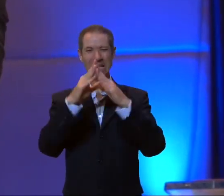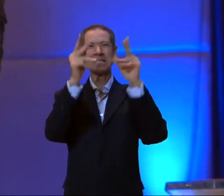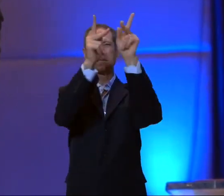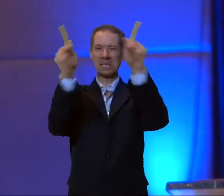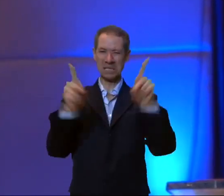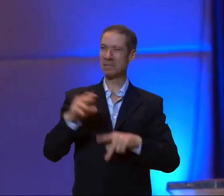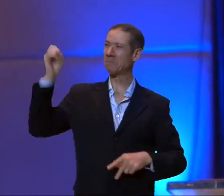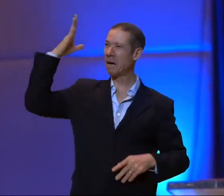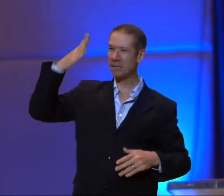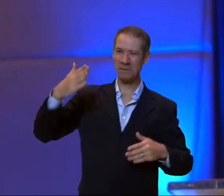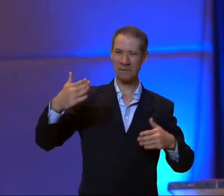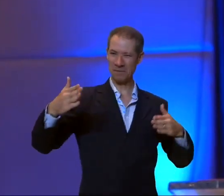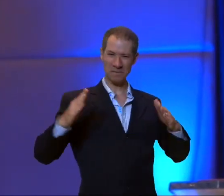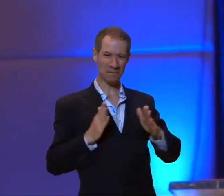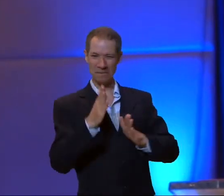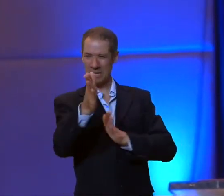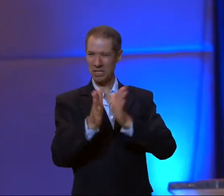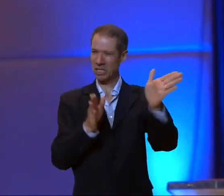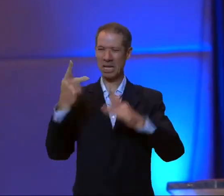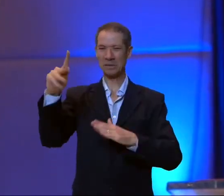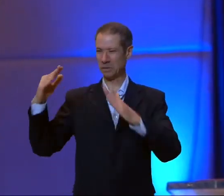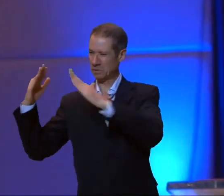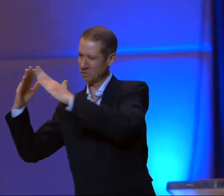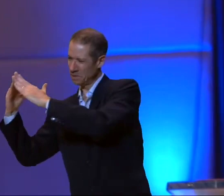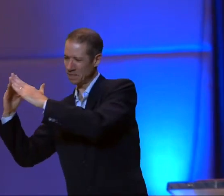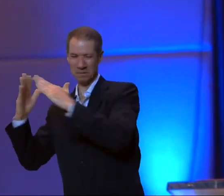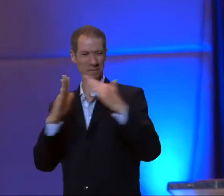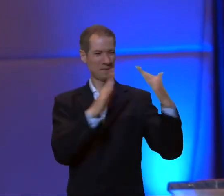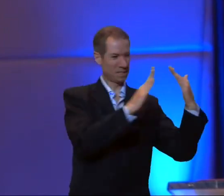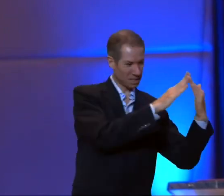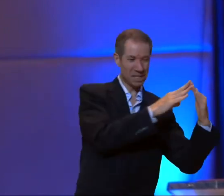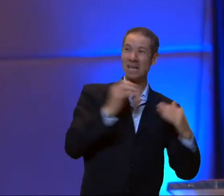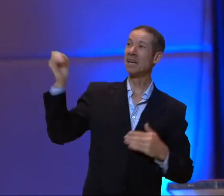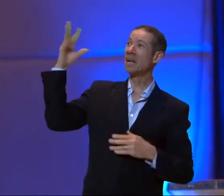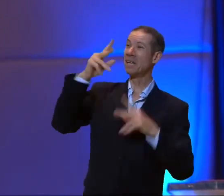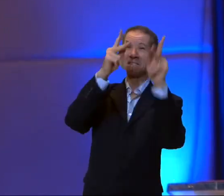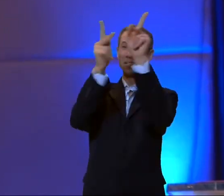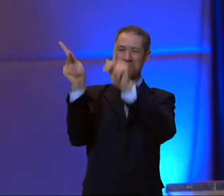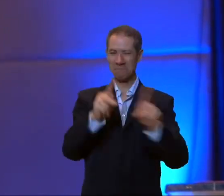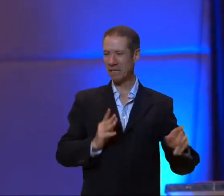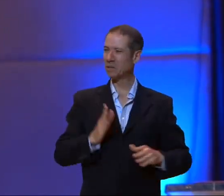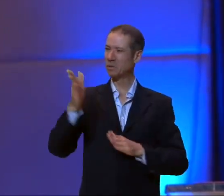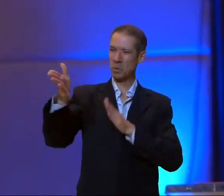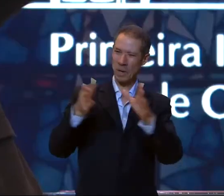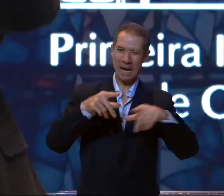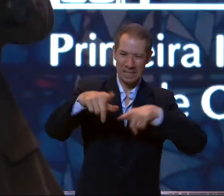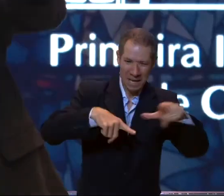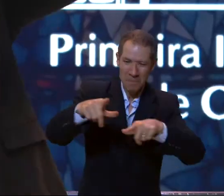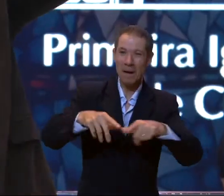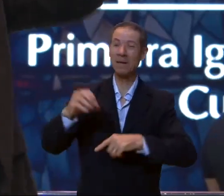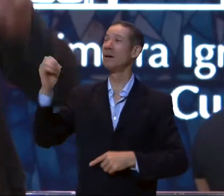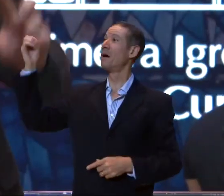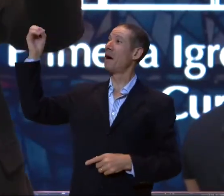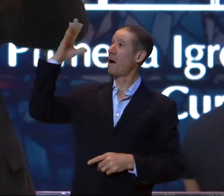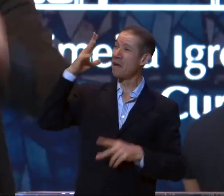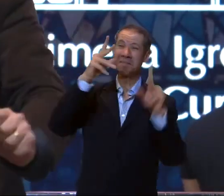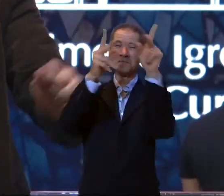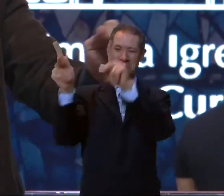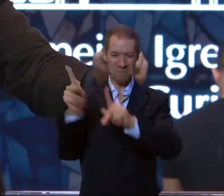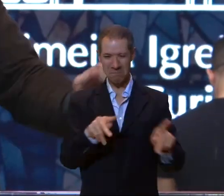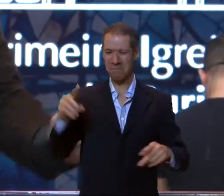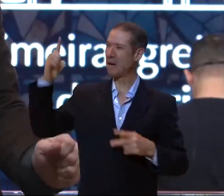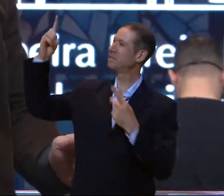paz de Deus vai chegar entre os seus vizinhos. Graça e paz de Deus vai chegar no lugar onde você trabalha. Graça e paz